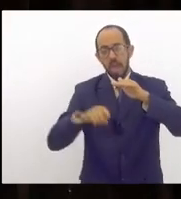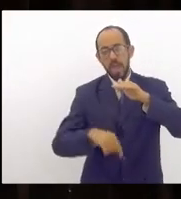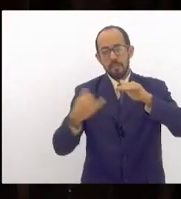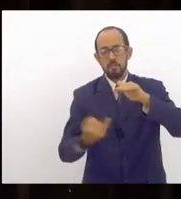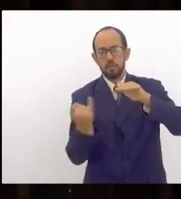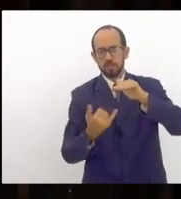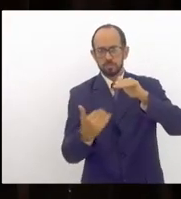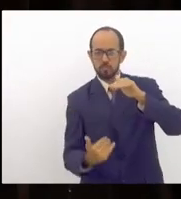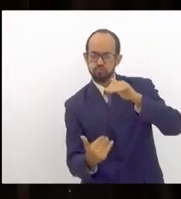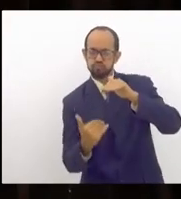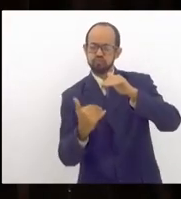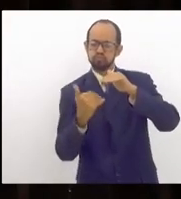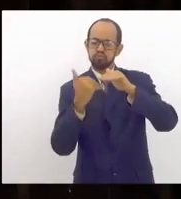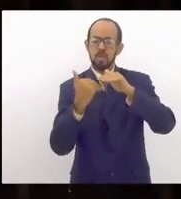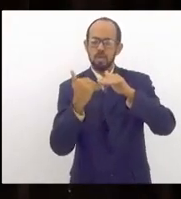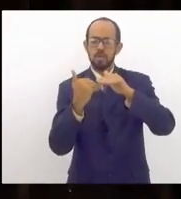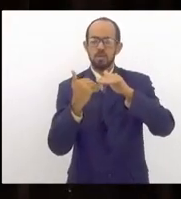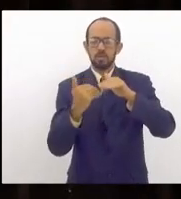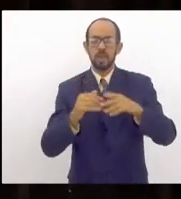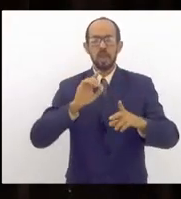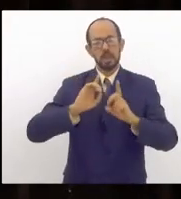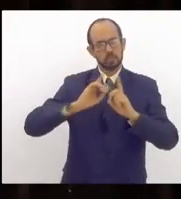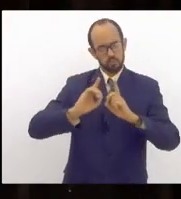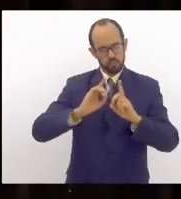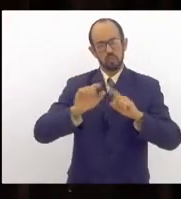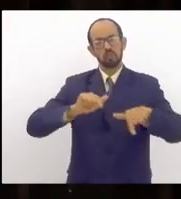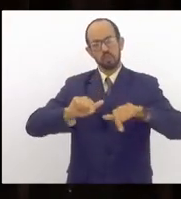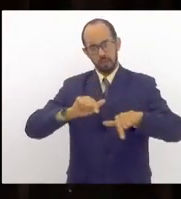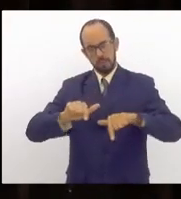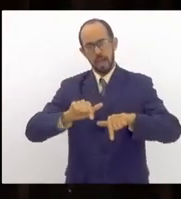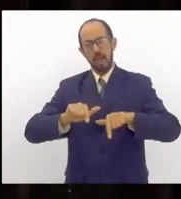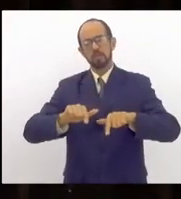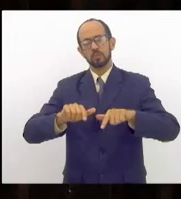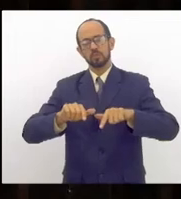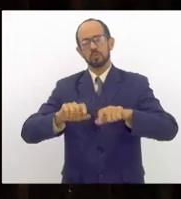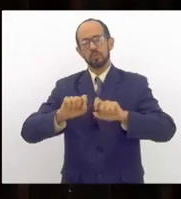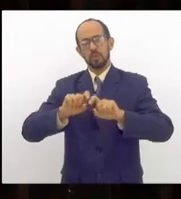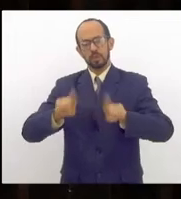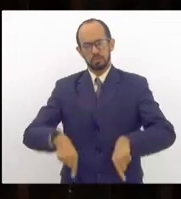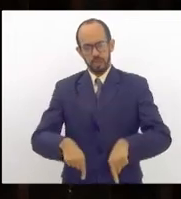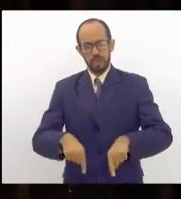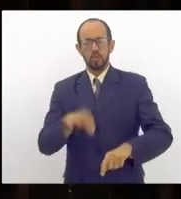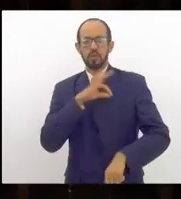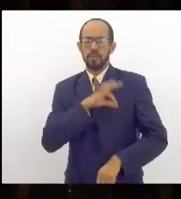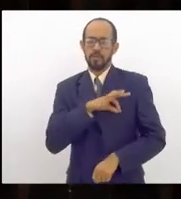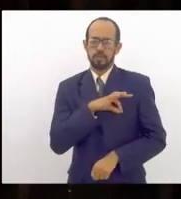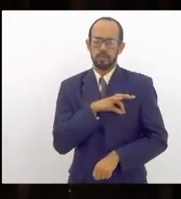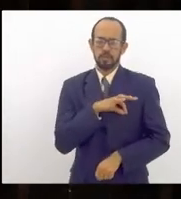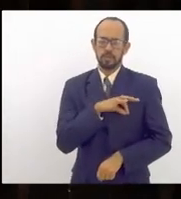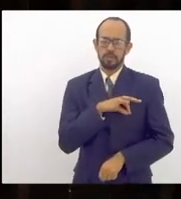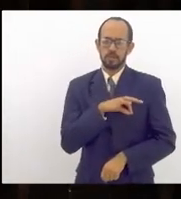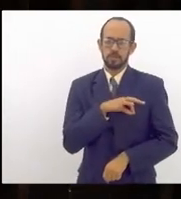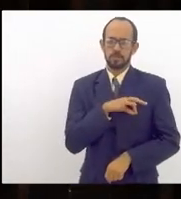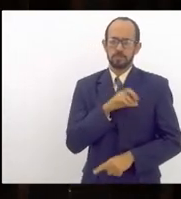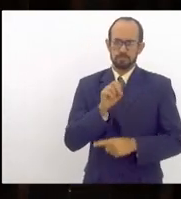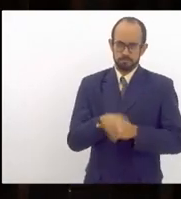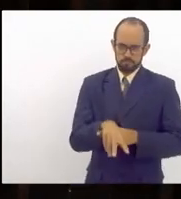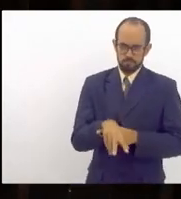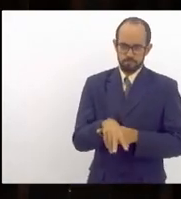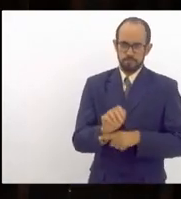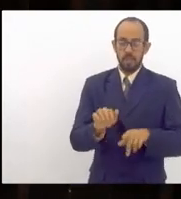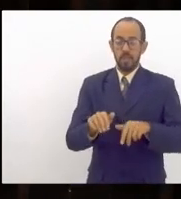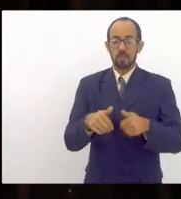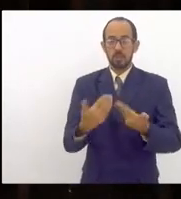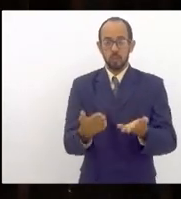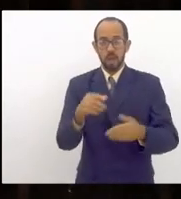ele passa necessariamente sobre a discussão no trabalho emprego e renda e é importante também falar Mônica que no Rio de Janeiro